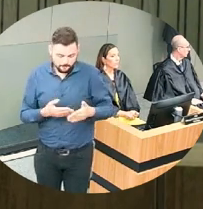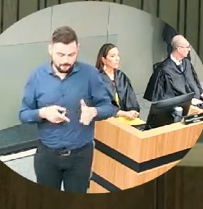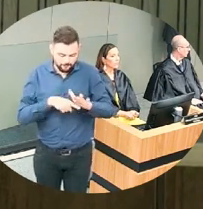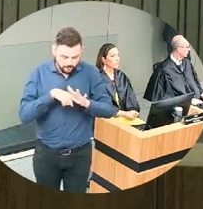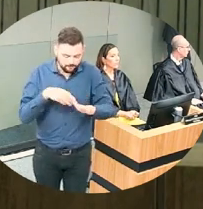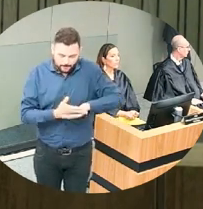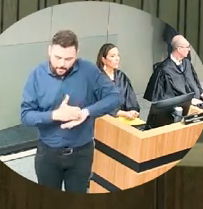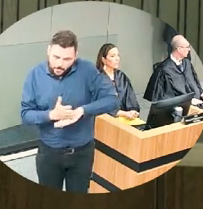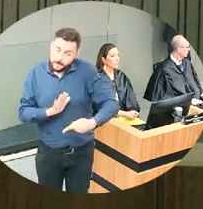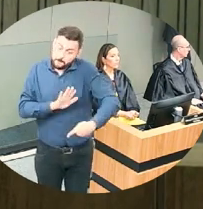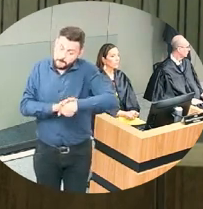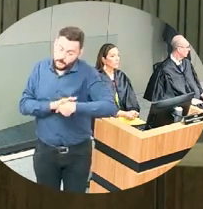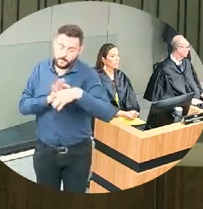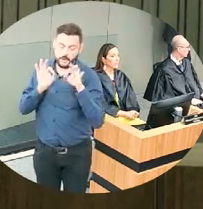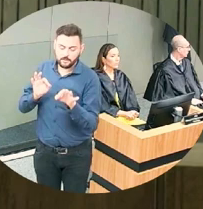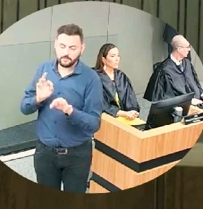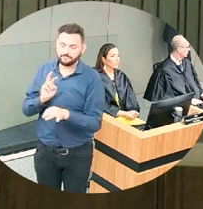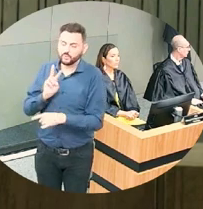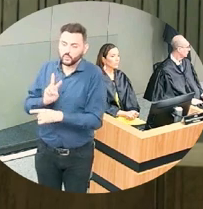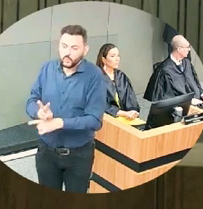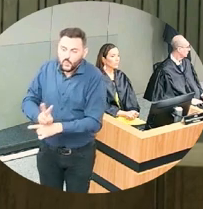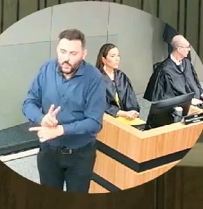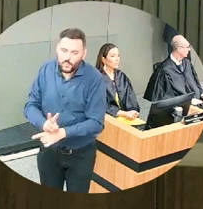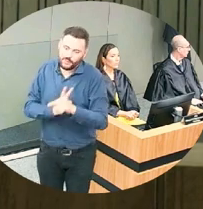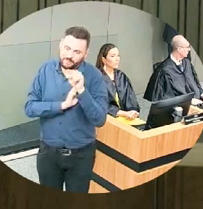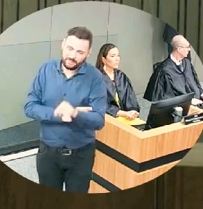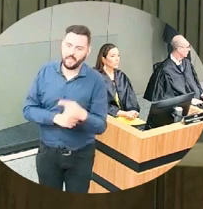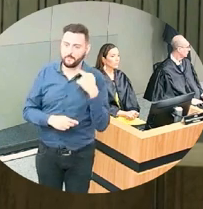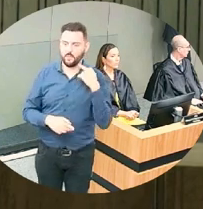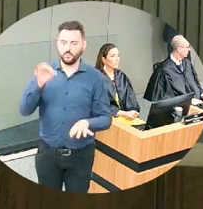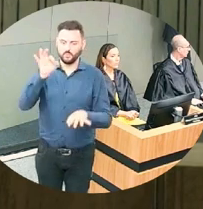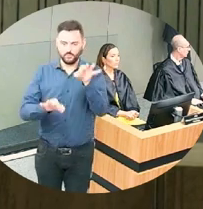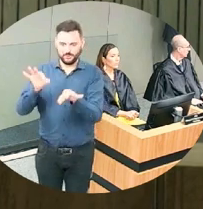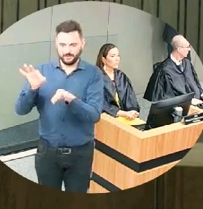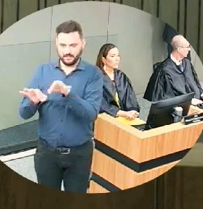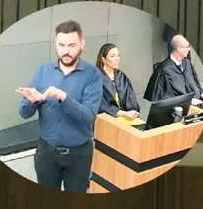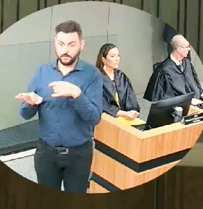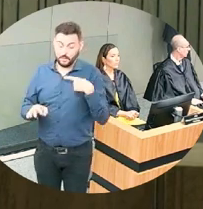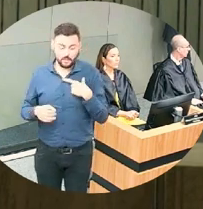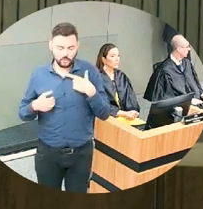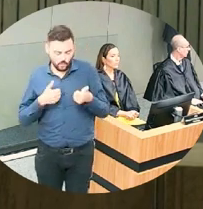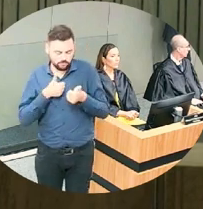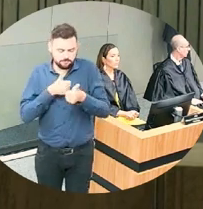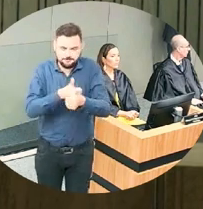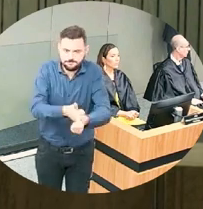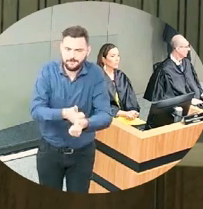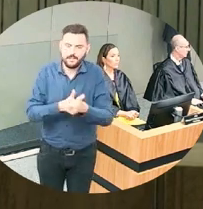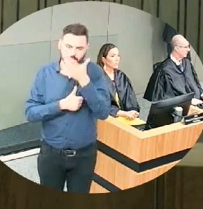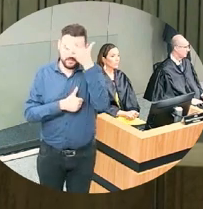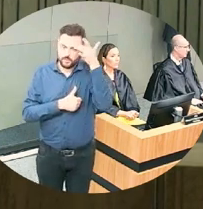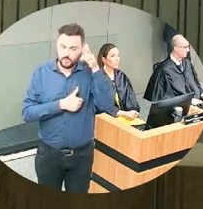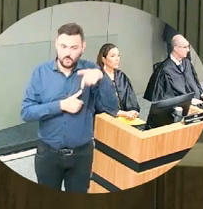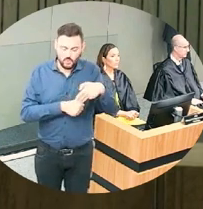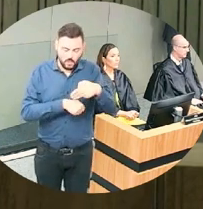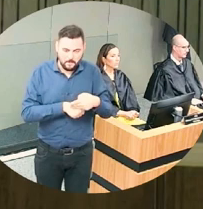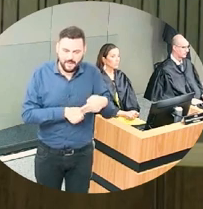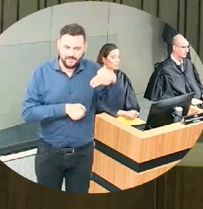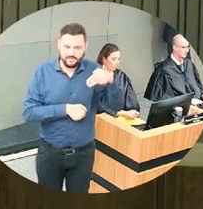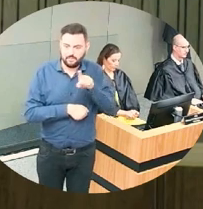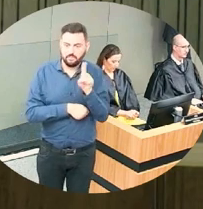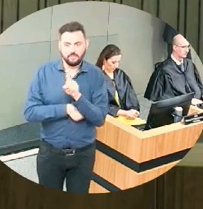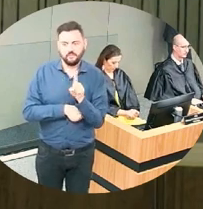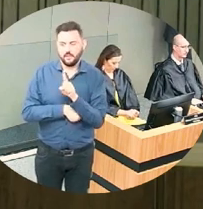agente de Polícia Federal um delegado de polícia federal por exemplo para fazer uma Escolta de um de um magistrado nós temos